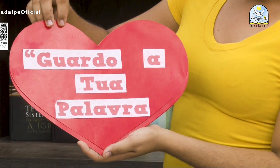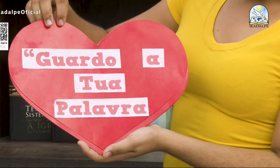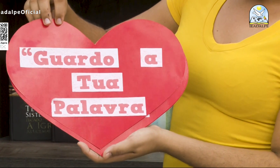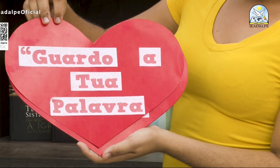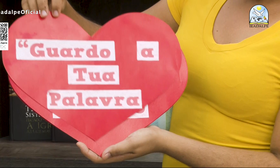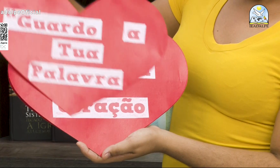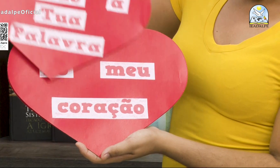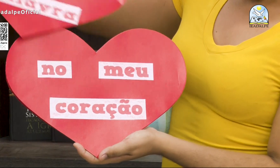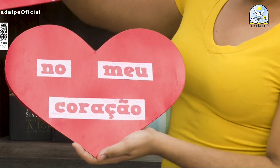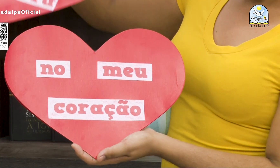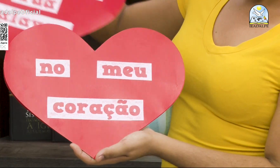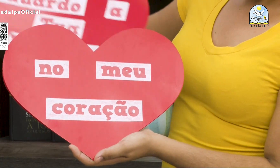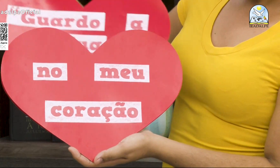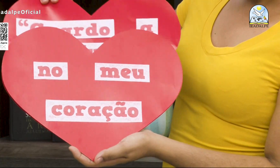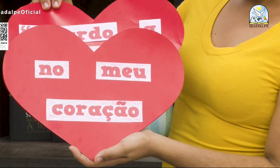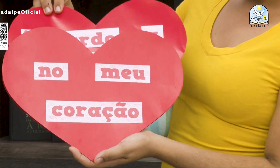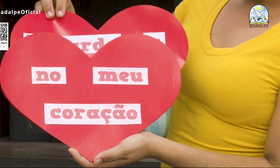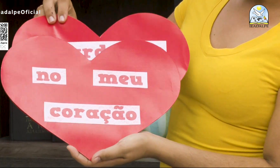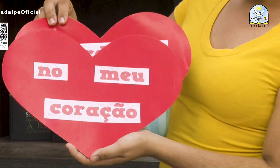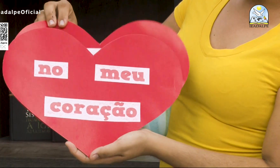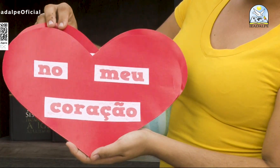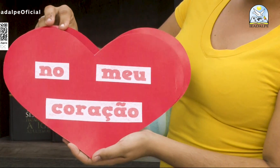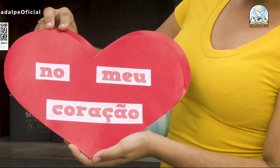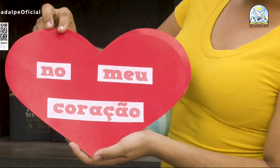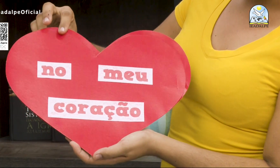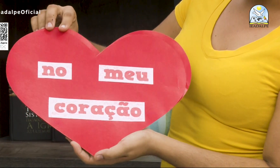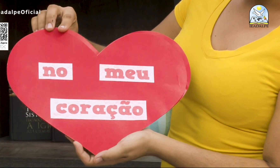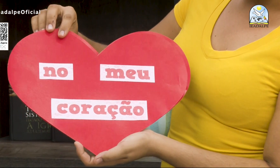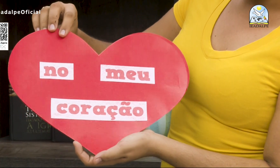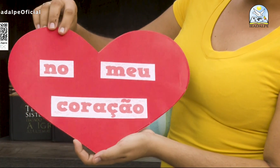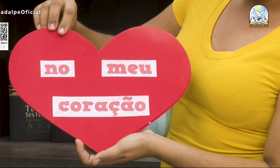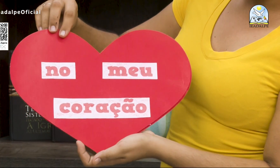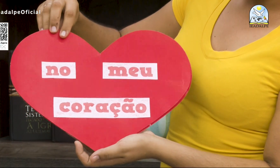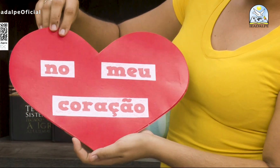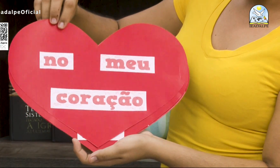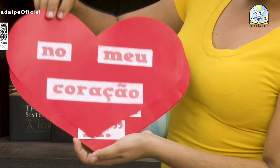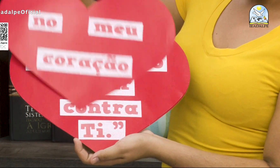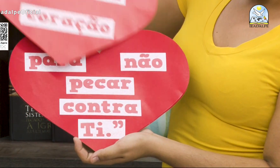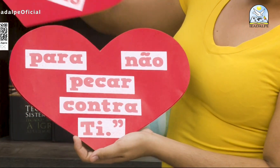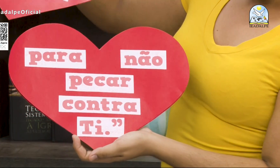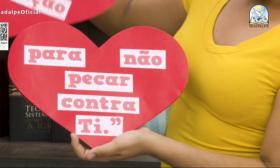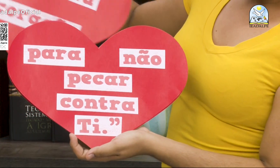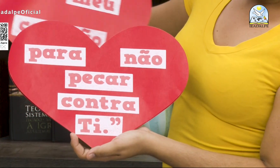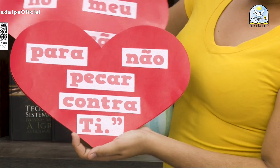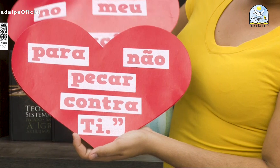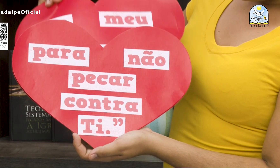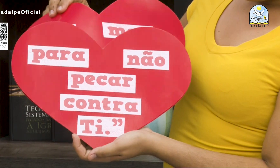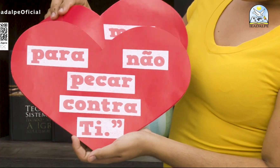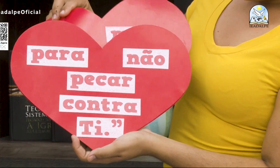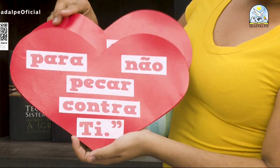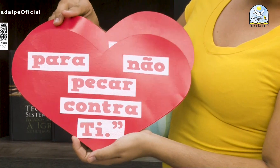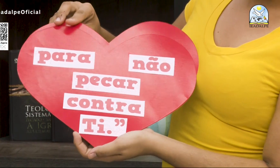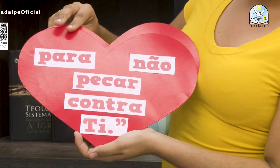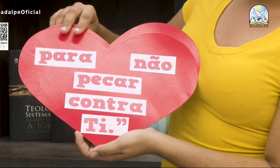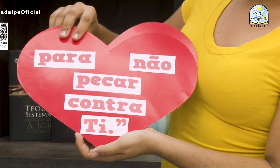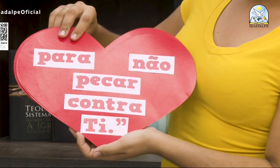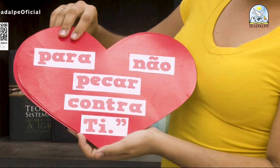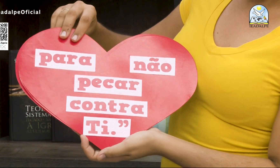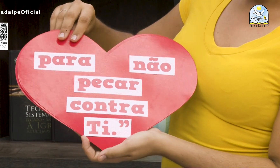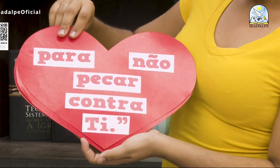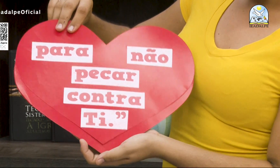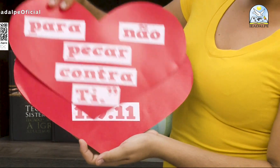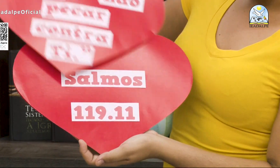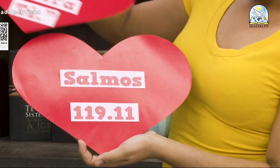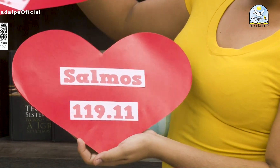tua palavra no meu coração para não pecar